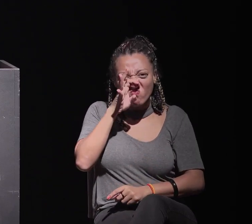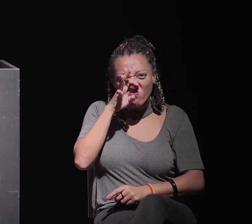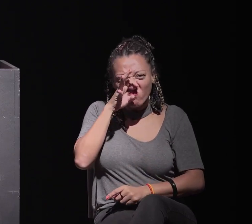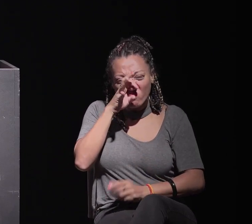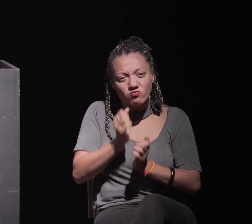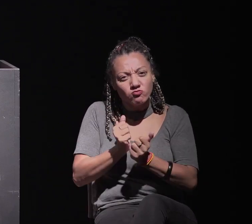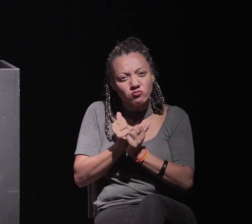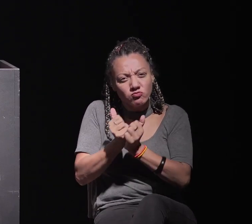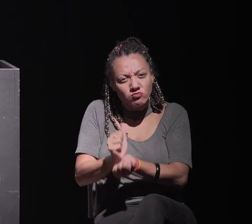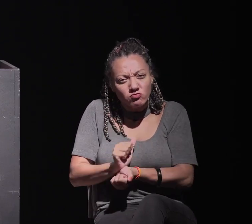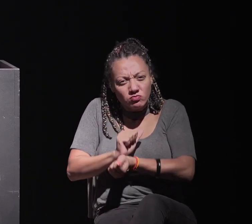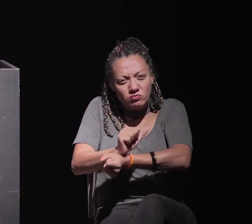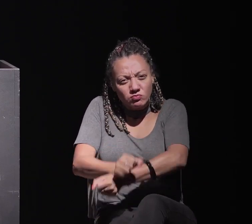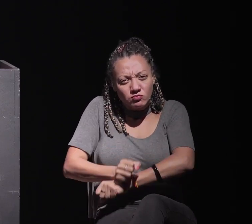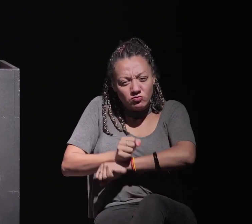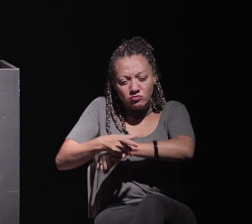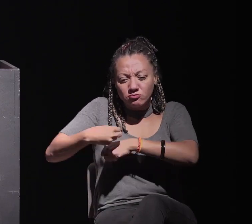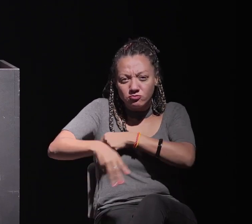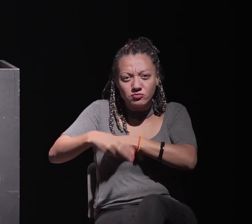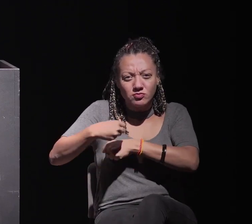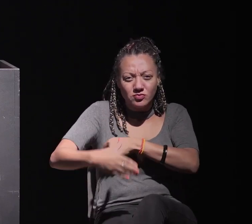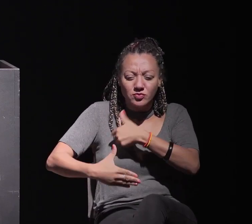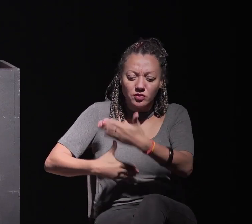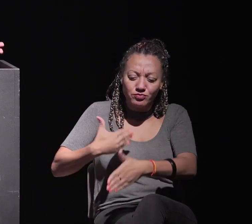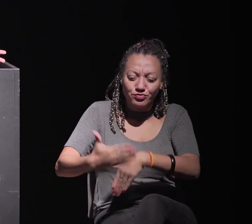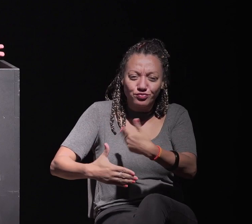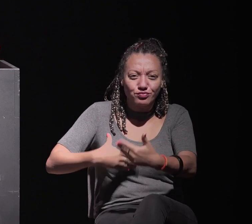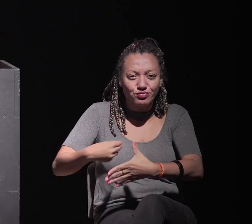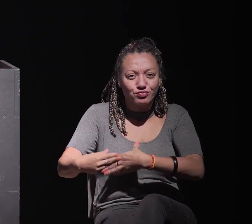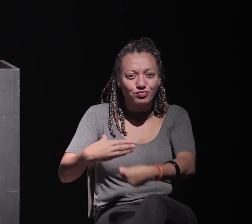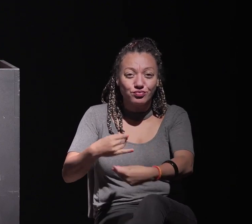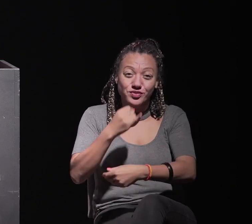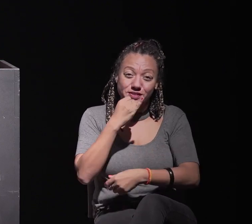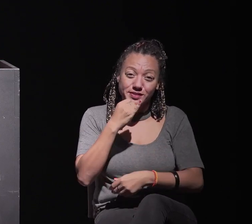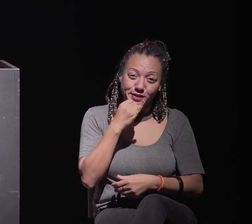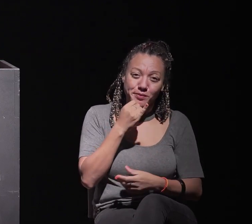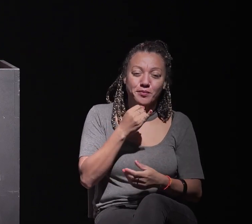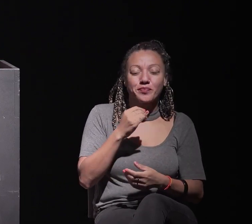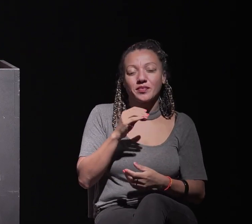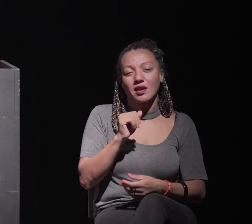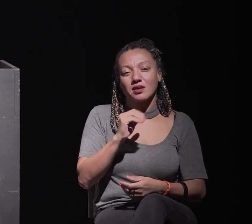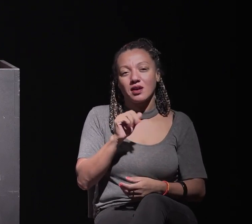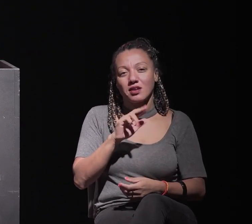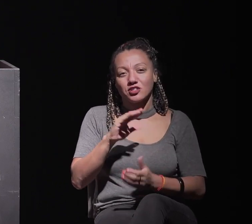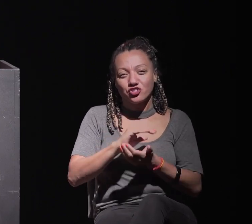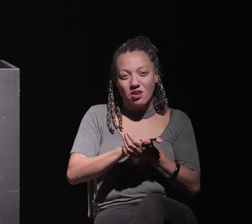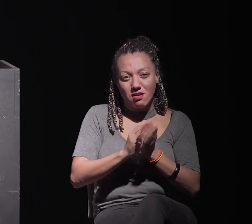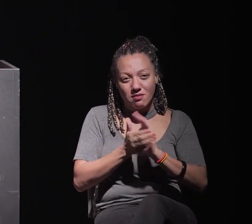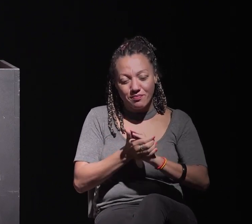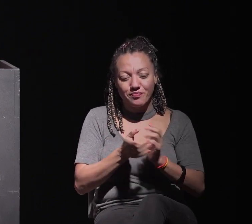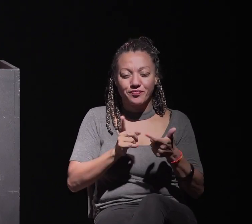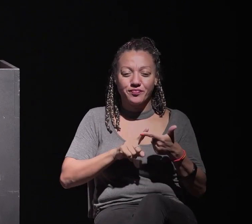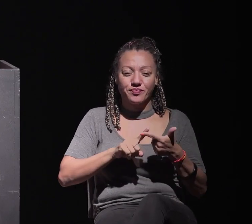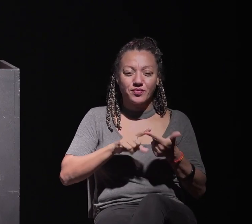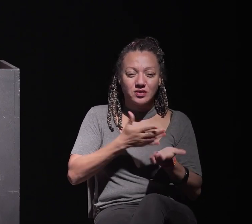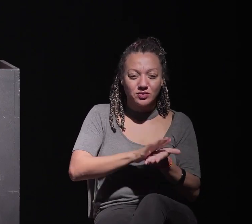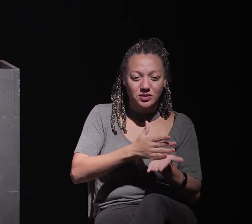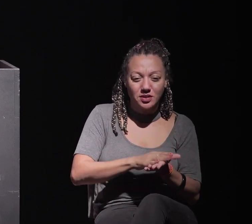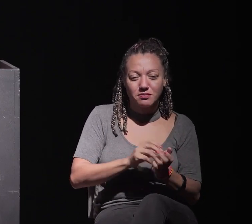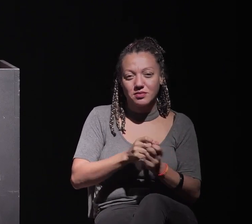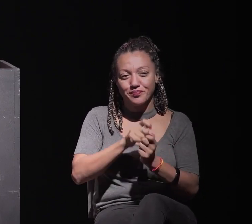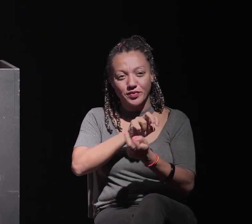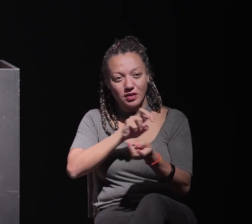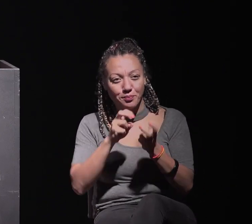vivo durante 400 anos através da oralidade. A gente conhece o samba, o maracatu, a congada, o coco, a